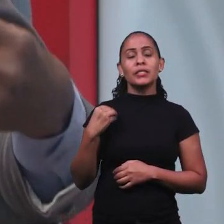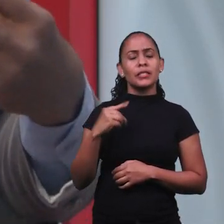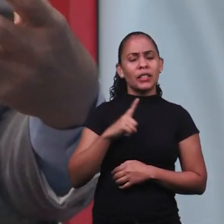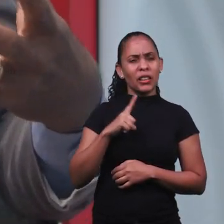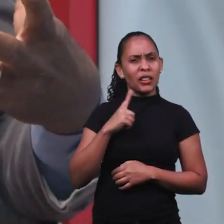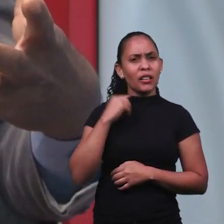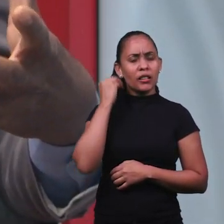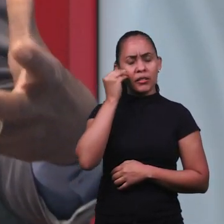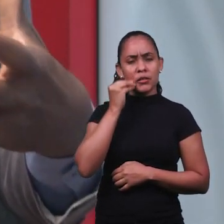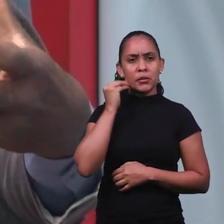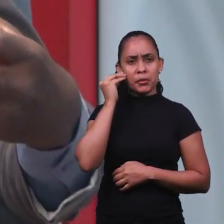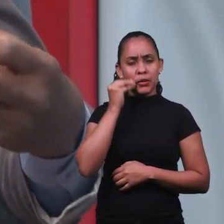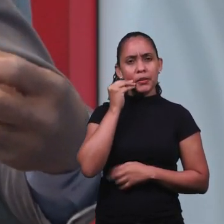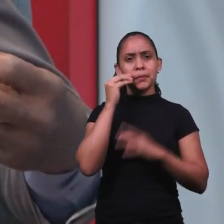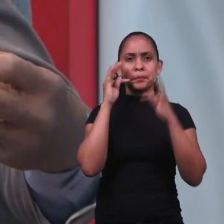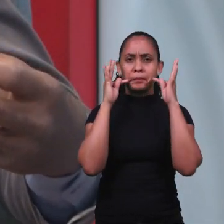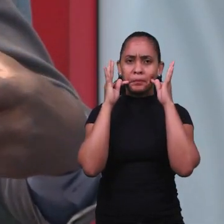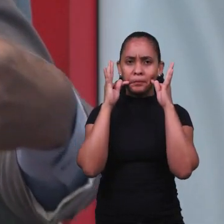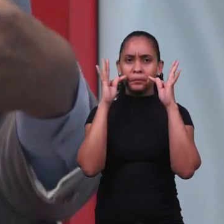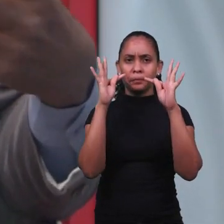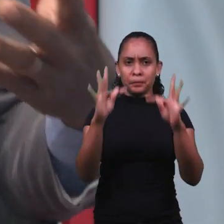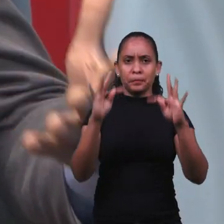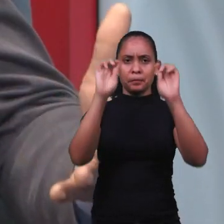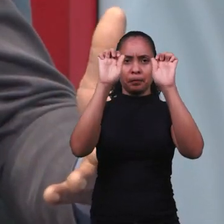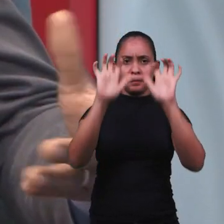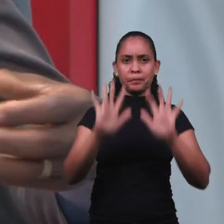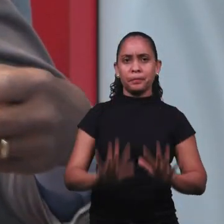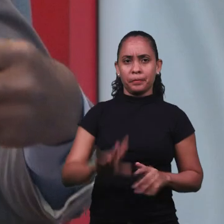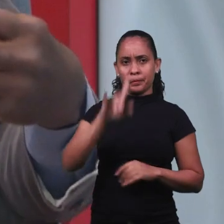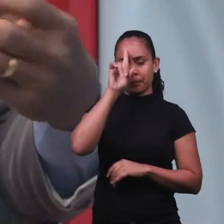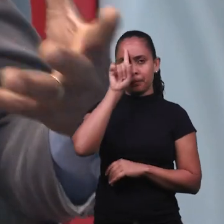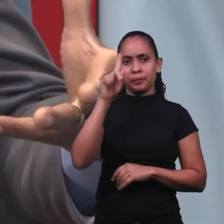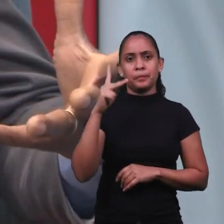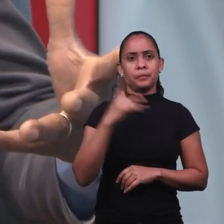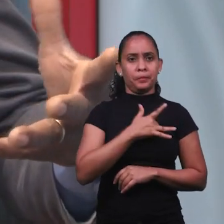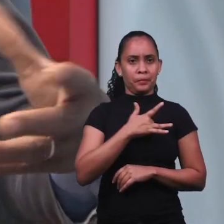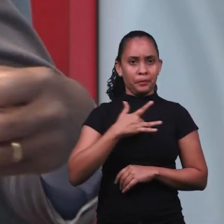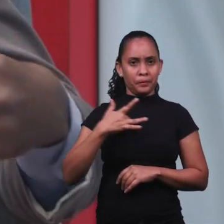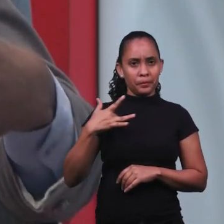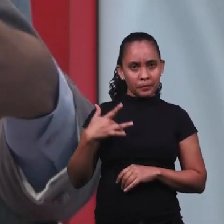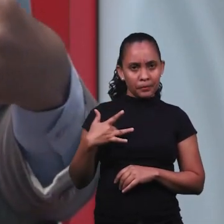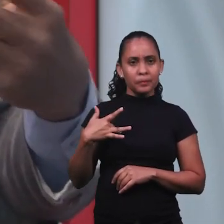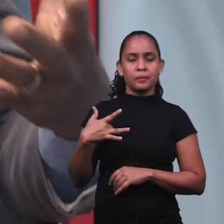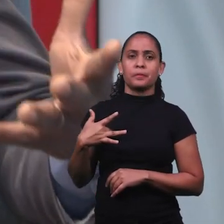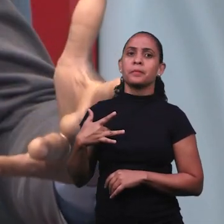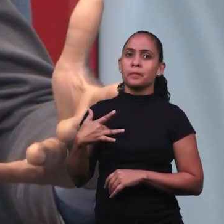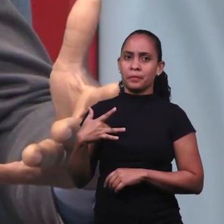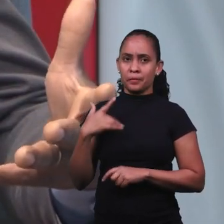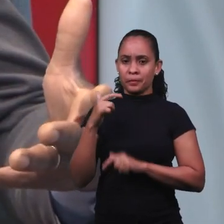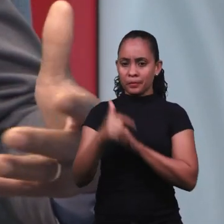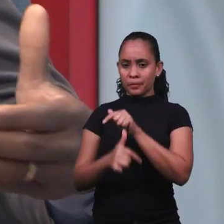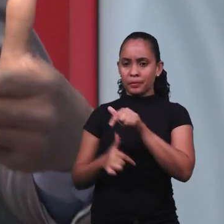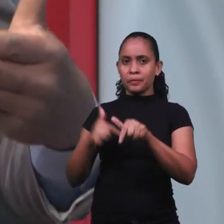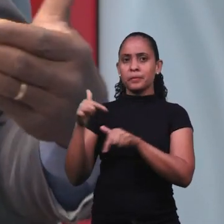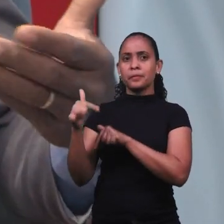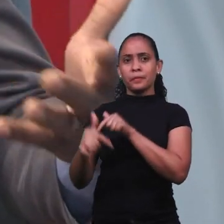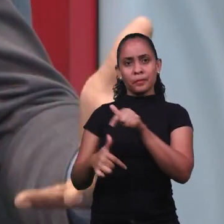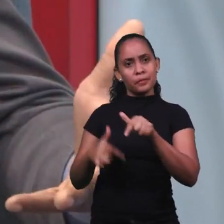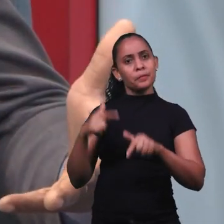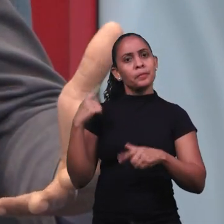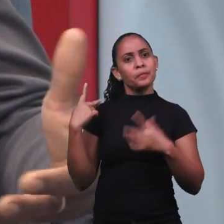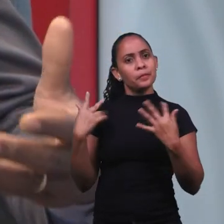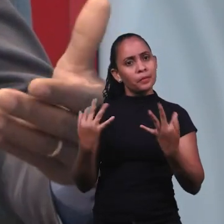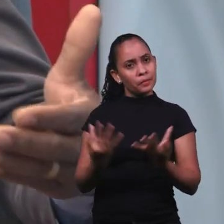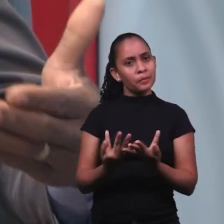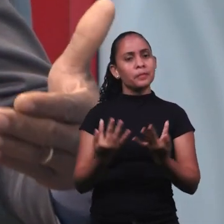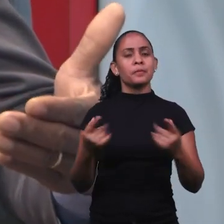experiência de testemunhar a bênção do Senhor na sua saúde, na sua instrumentalidade, na sua